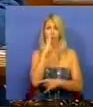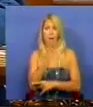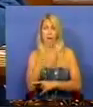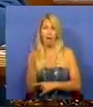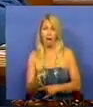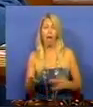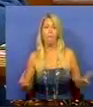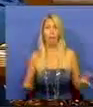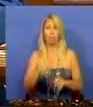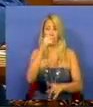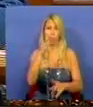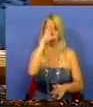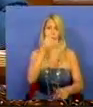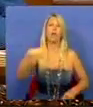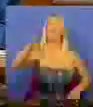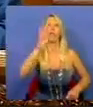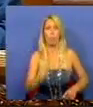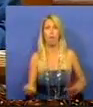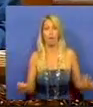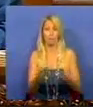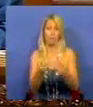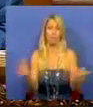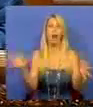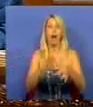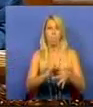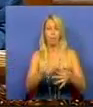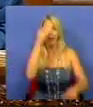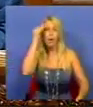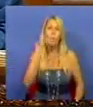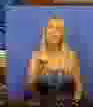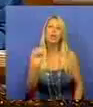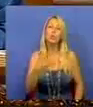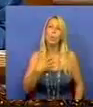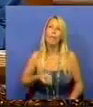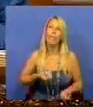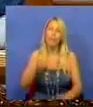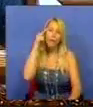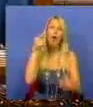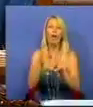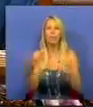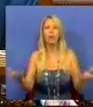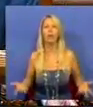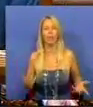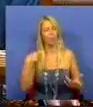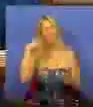matérias? Recomendações ou piedosas intenções? Julgo que são piedosas intenções.